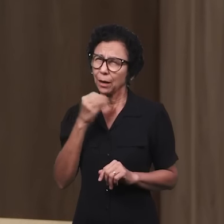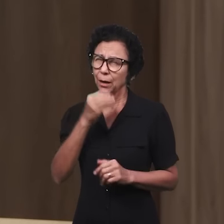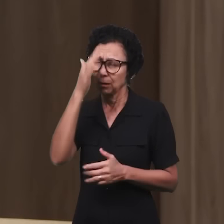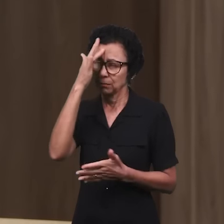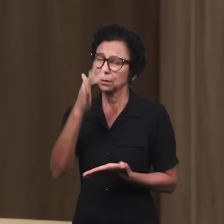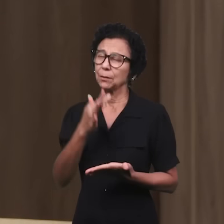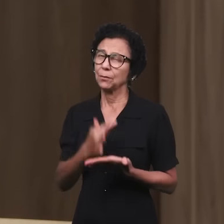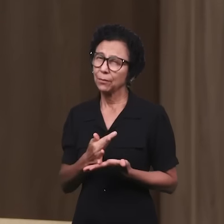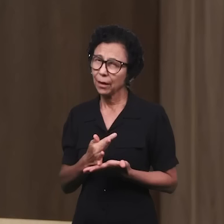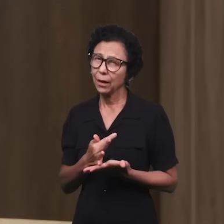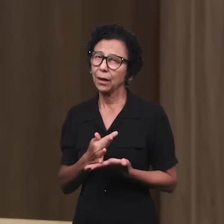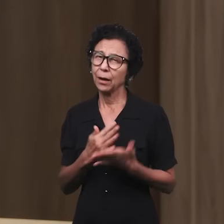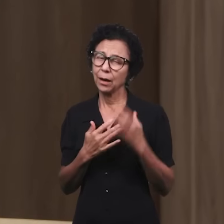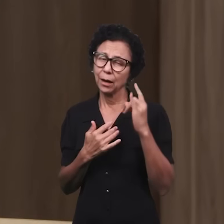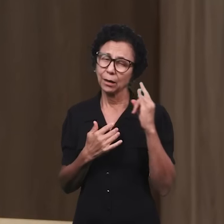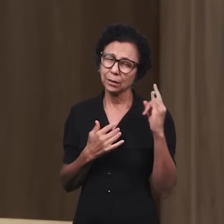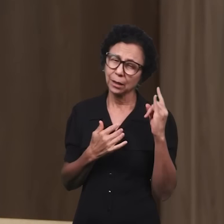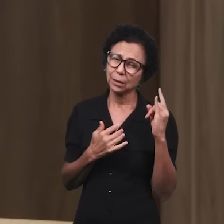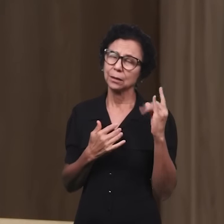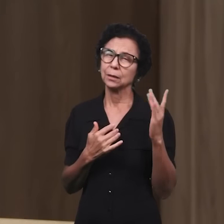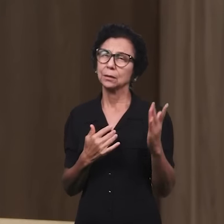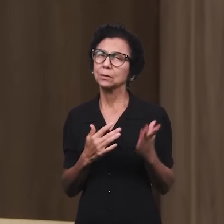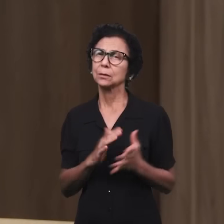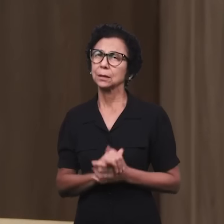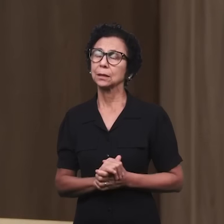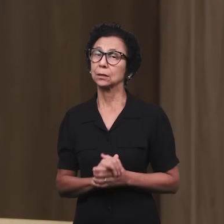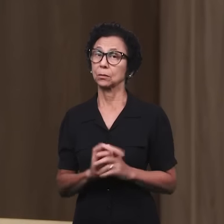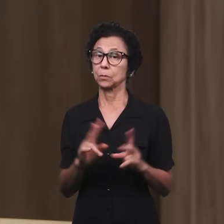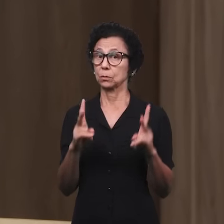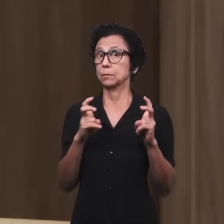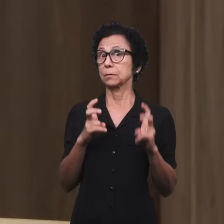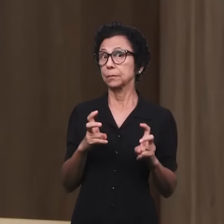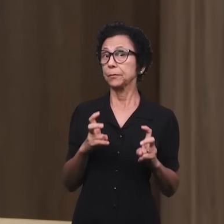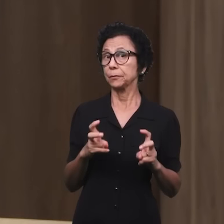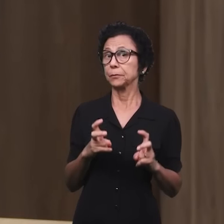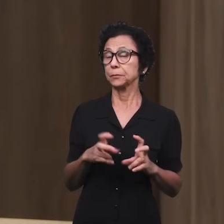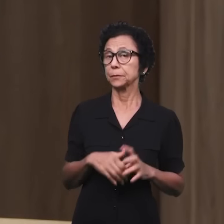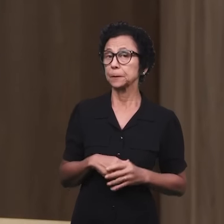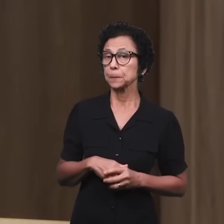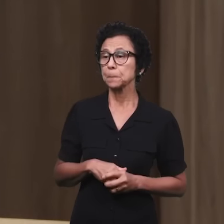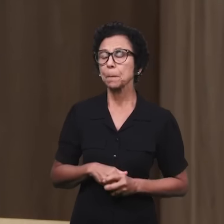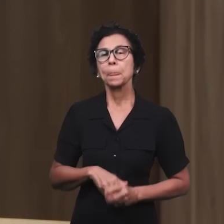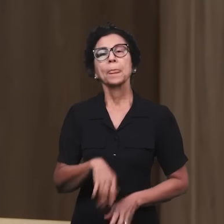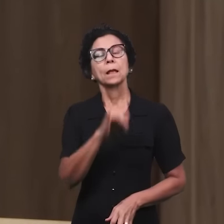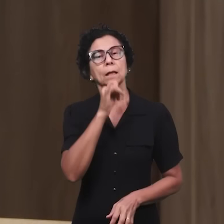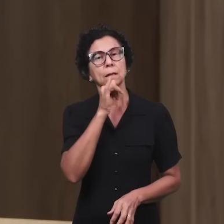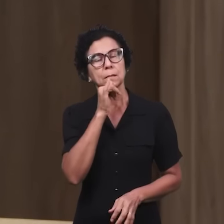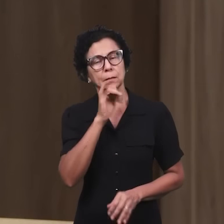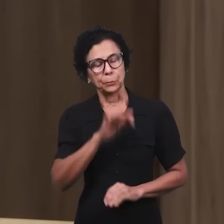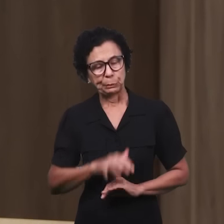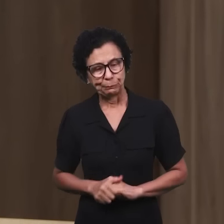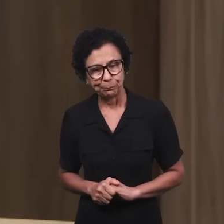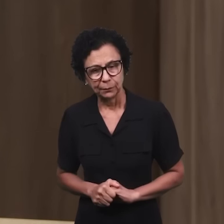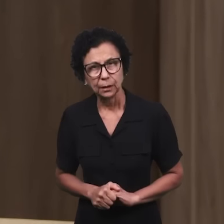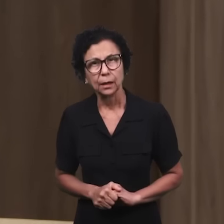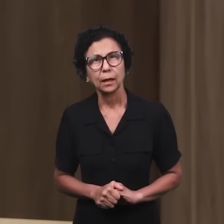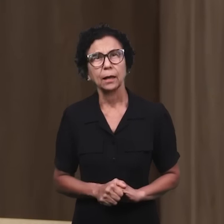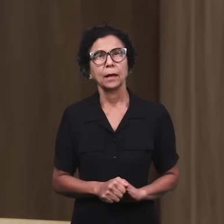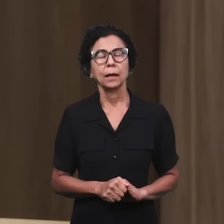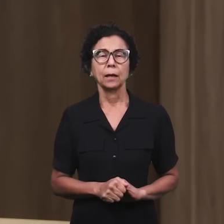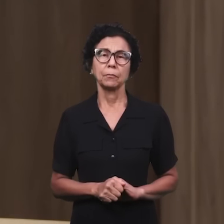como percebe isso, o pai tem que estar atento a isso. Ele percebe como importante. Por exemplo, aqui, como era o dia